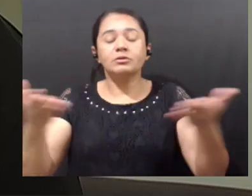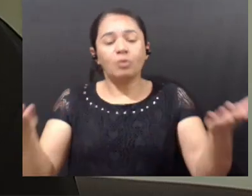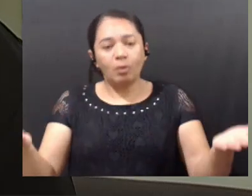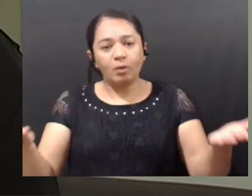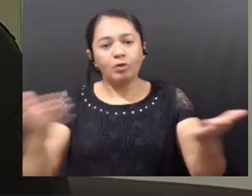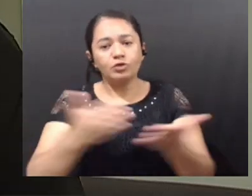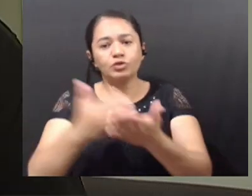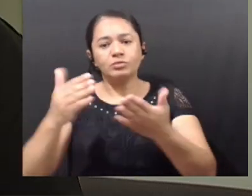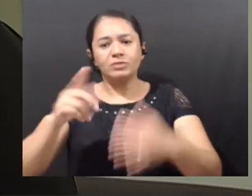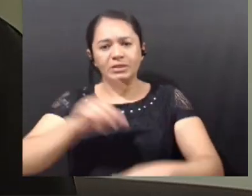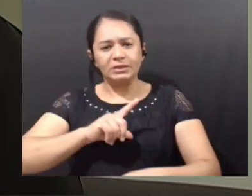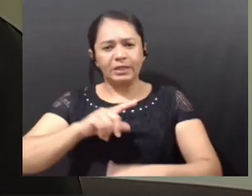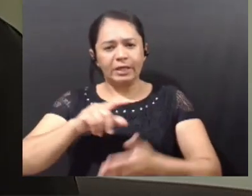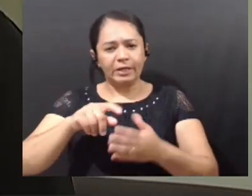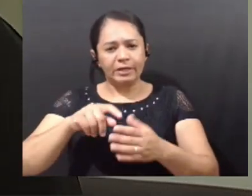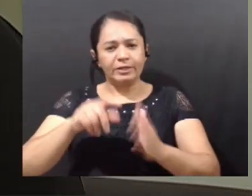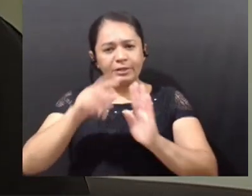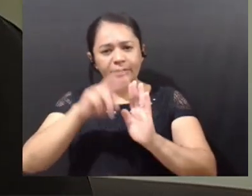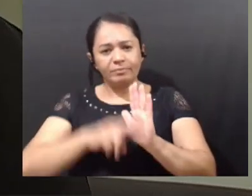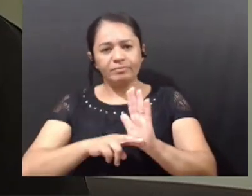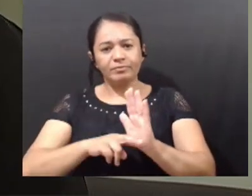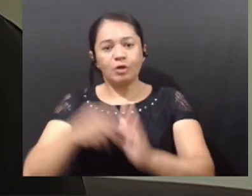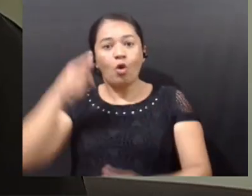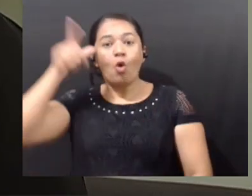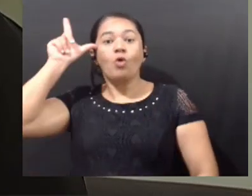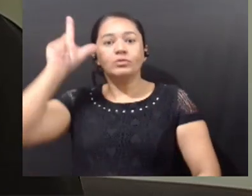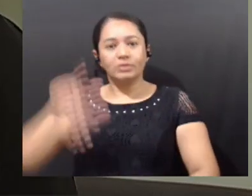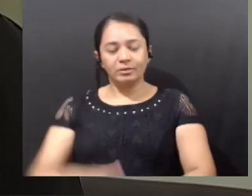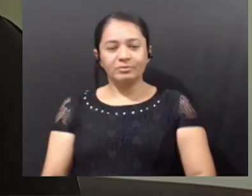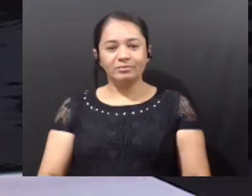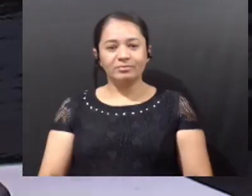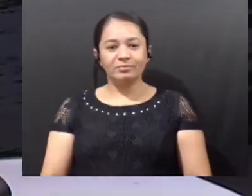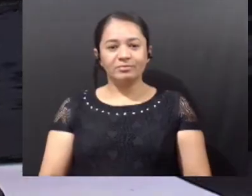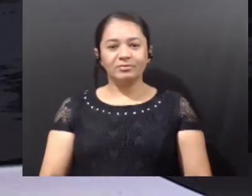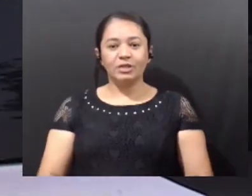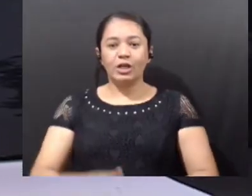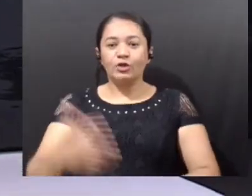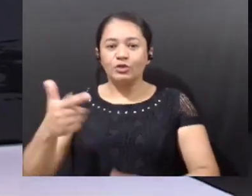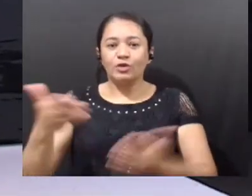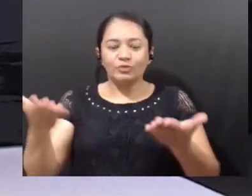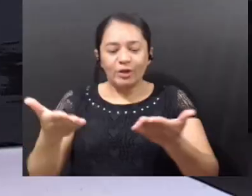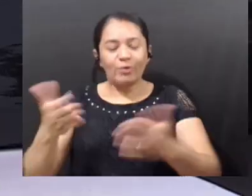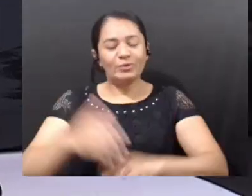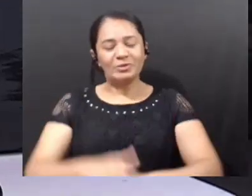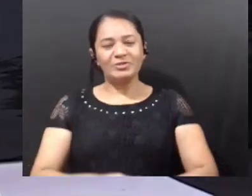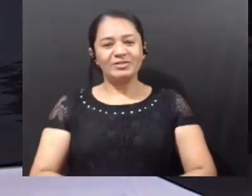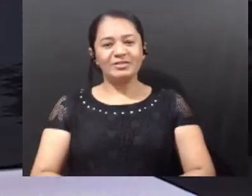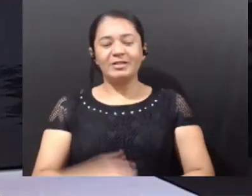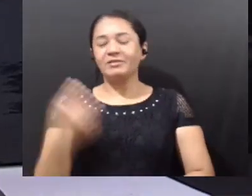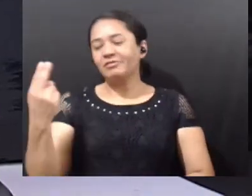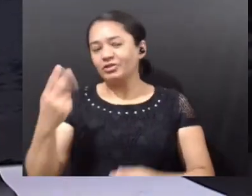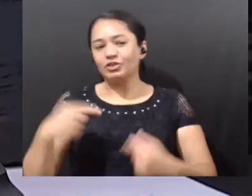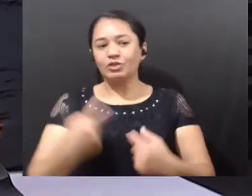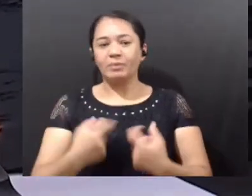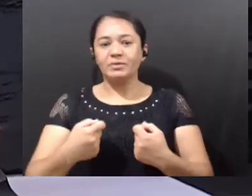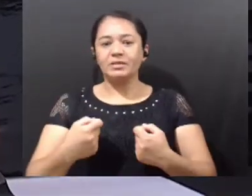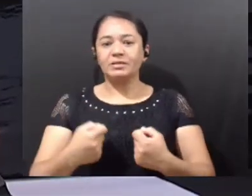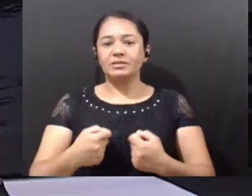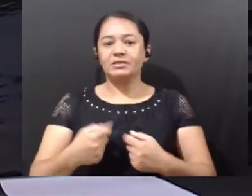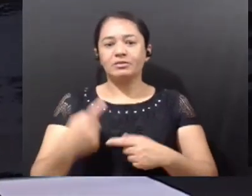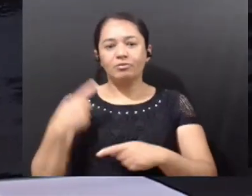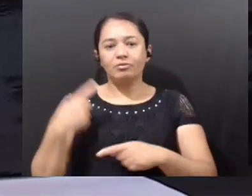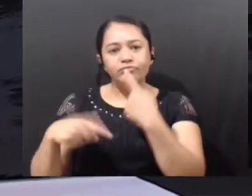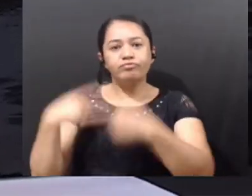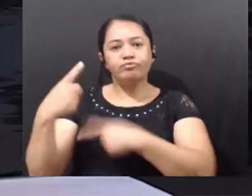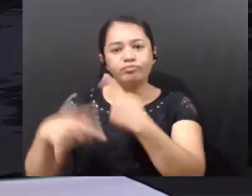receita? Existe, é ontem. E o segundo melhor é hoje. Então, não adianta, né? A gente precisa colocar para rodar com as circunstâncias que a gente